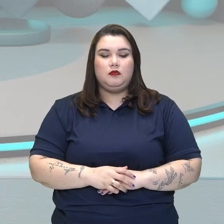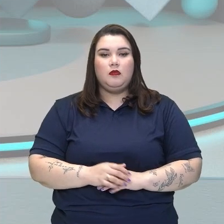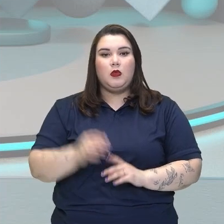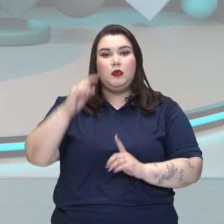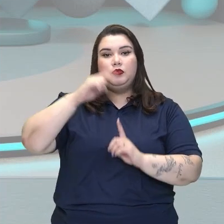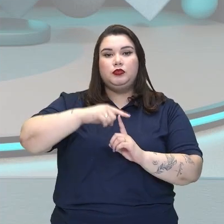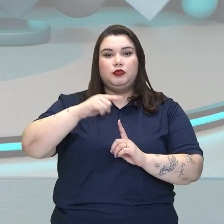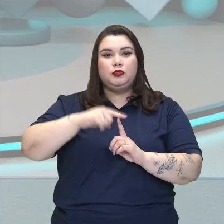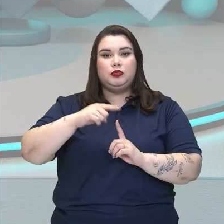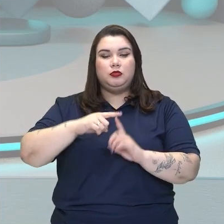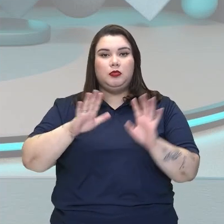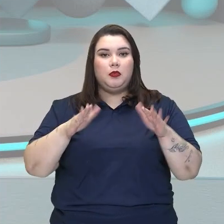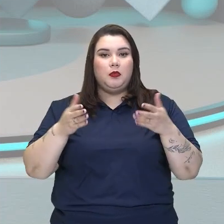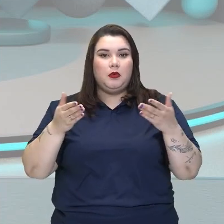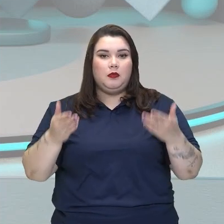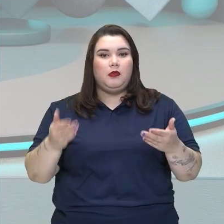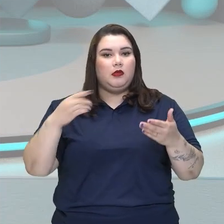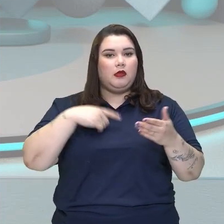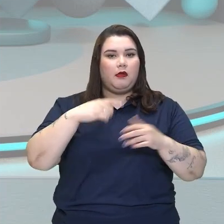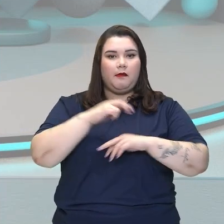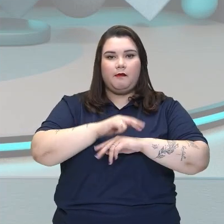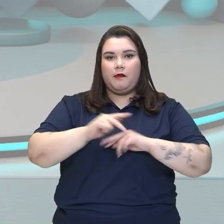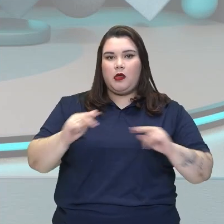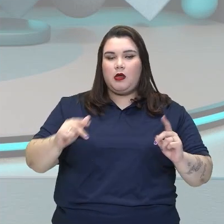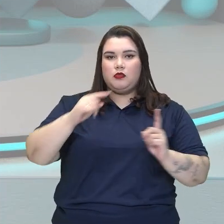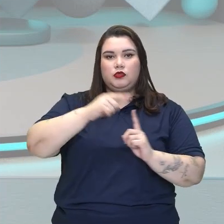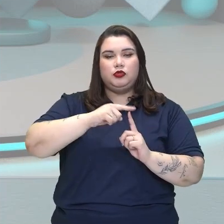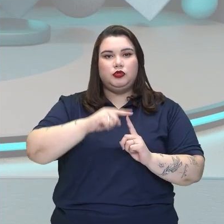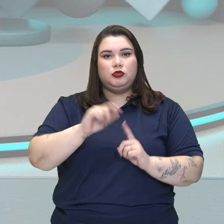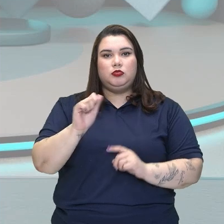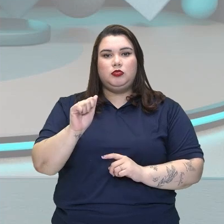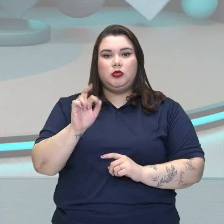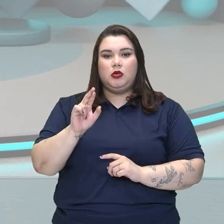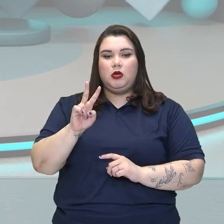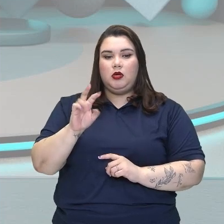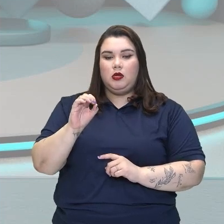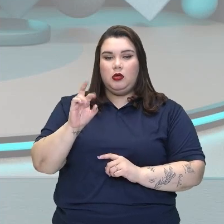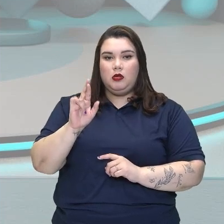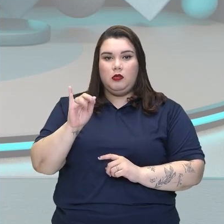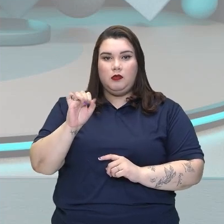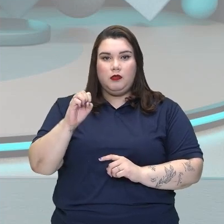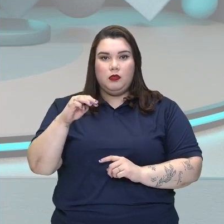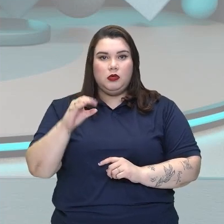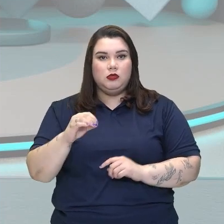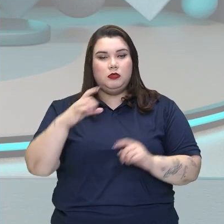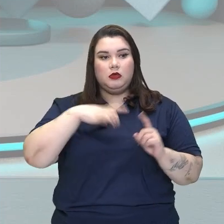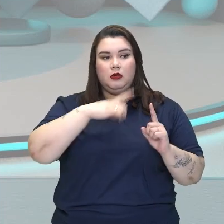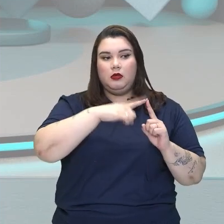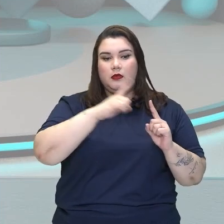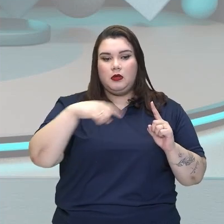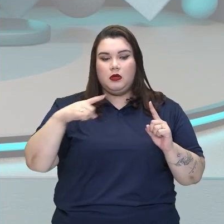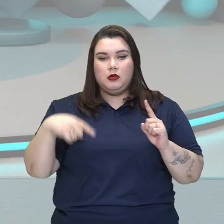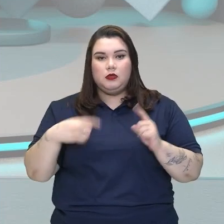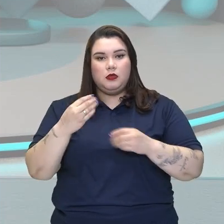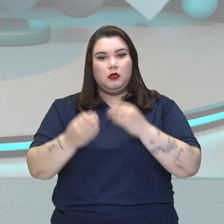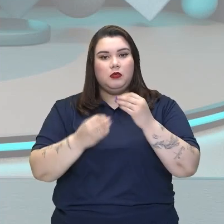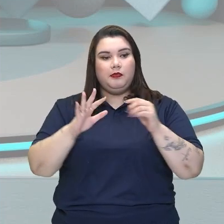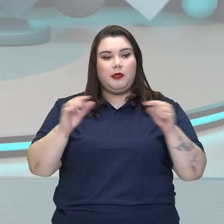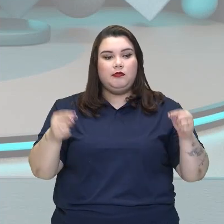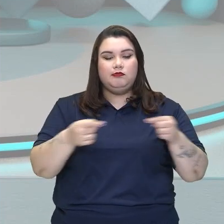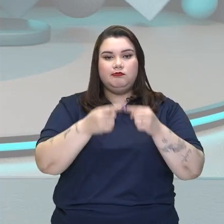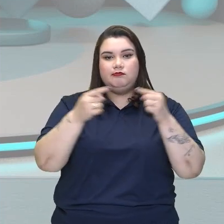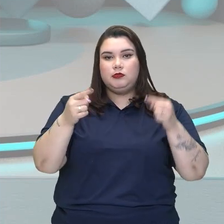arvorismo, tá aí, ó, né? Existem diferentes modalidades de arvorismo, que variam de acordo com o nível de dificuldade e